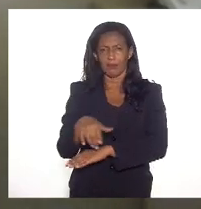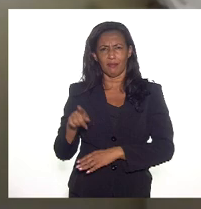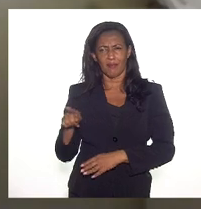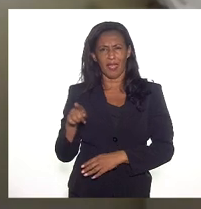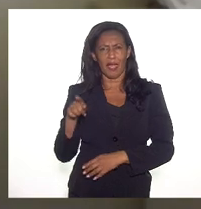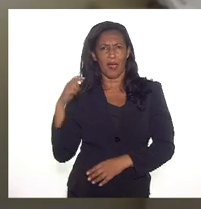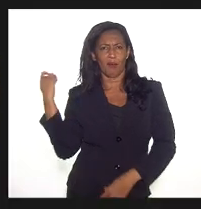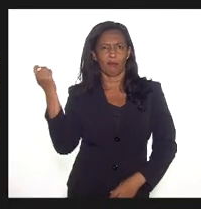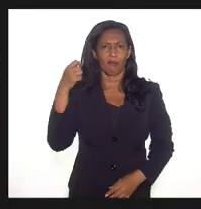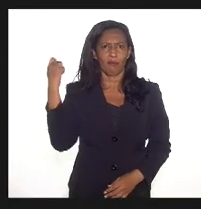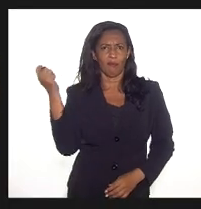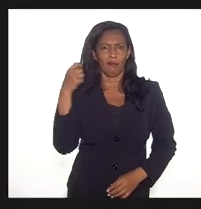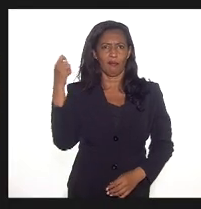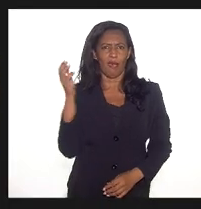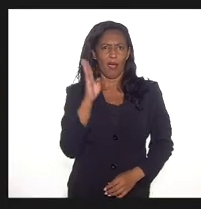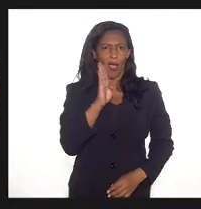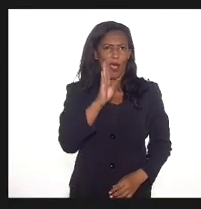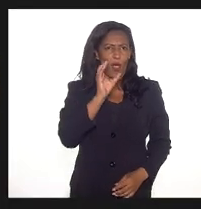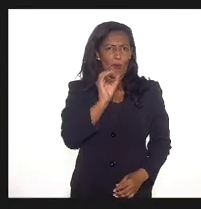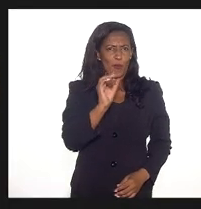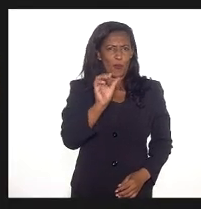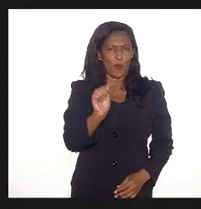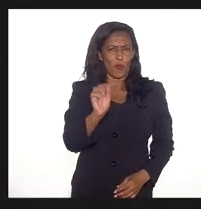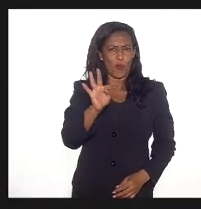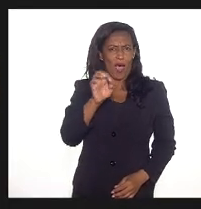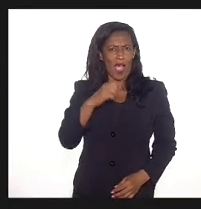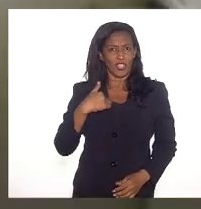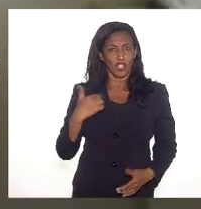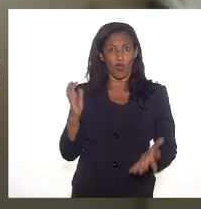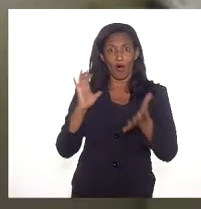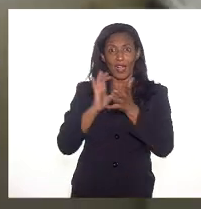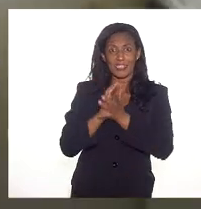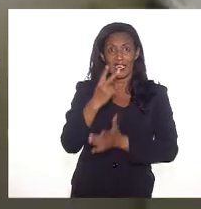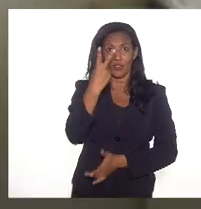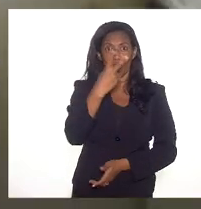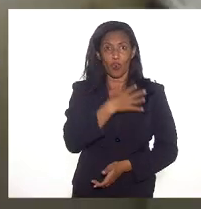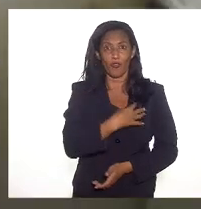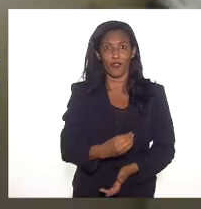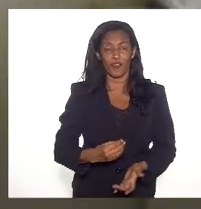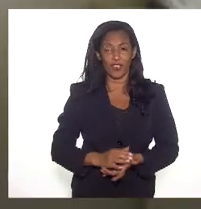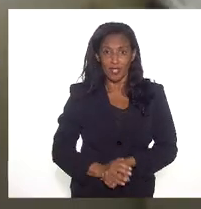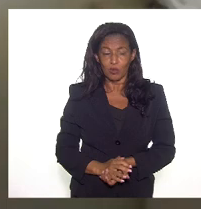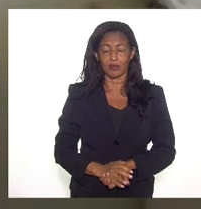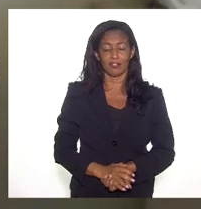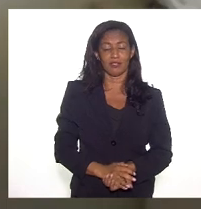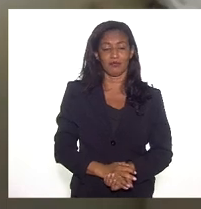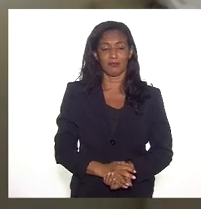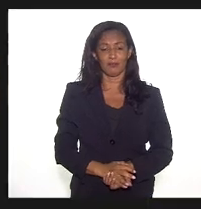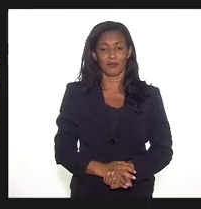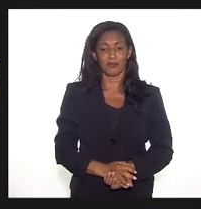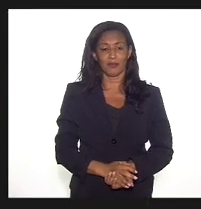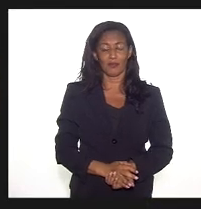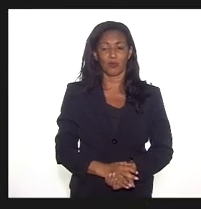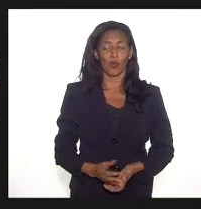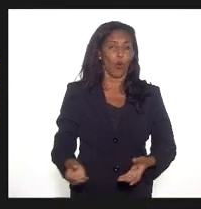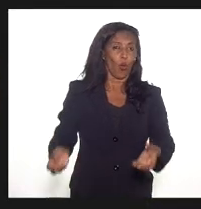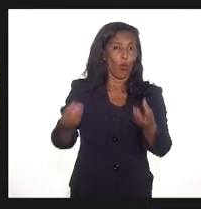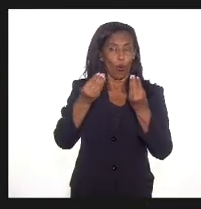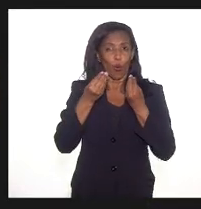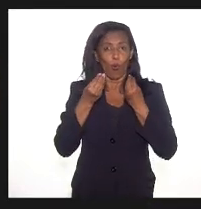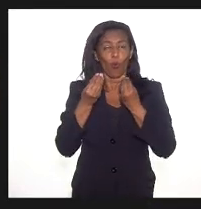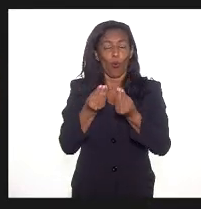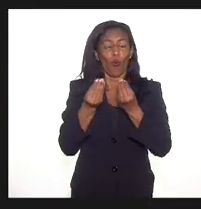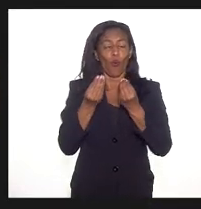boate. Já era casado, deputado? Sim, senhor, com dois filhos. Esse que é o perigo. Esse que é o perigo. Como é que você